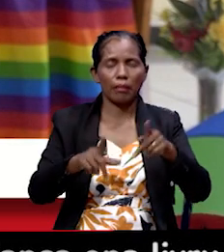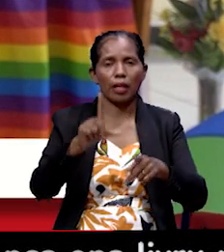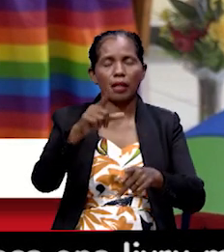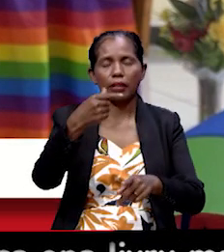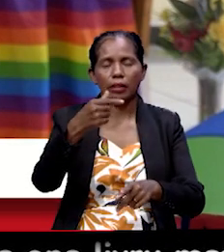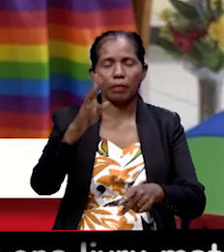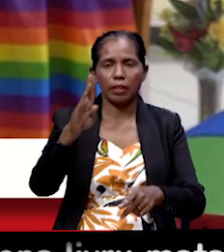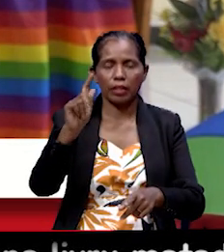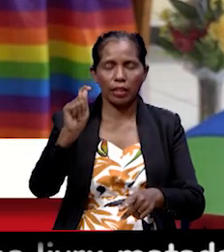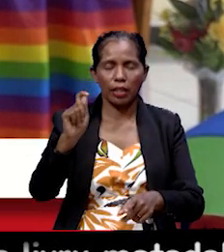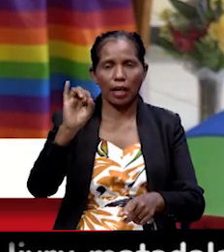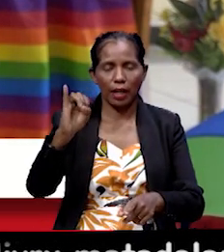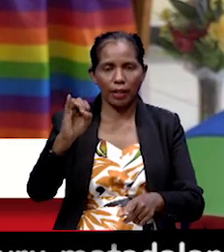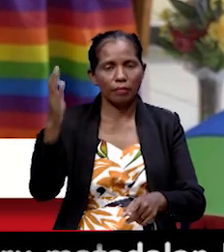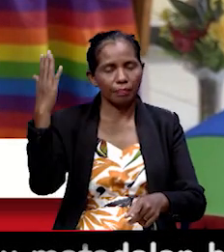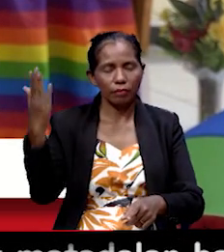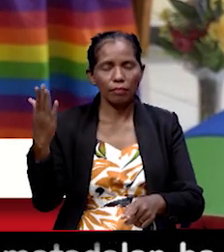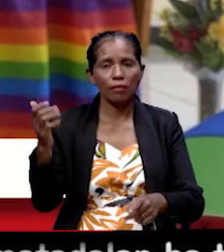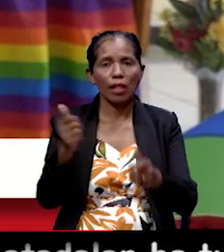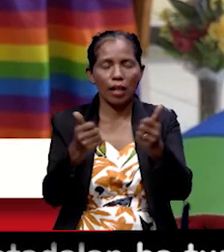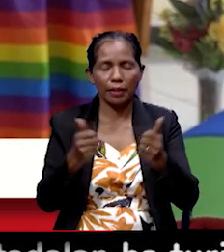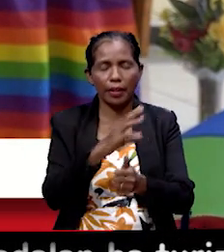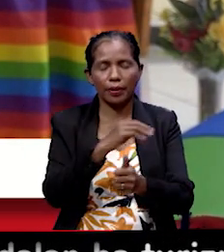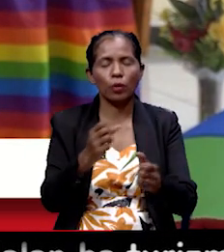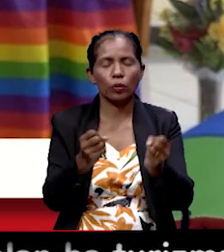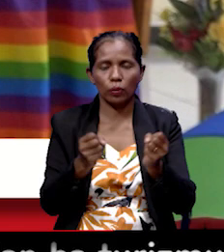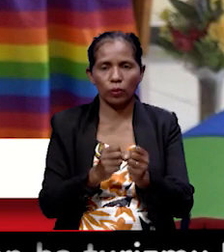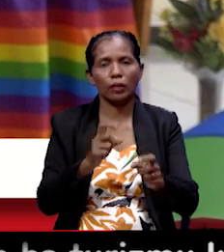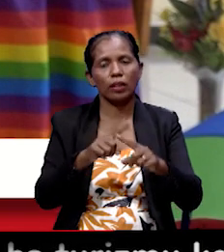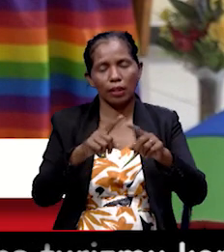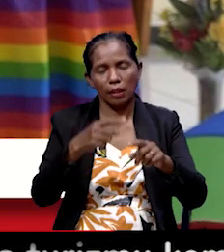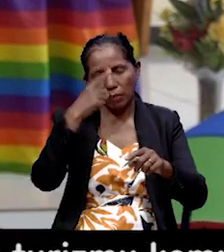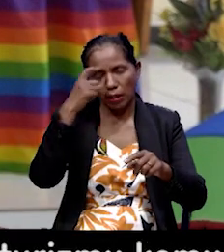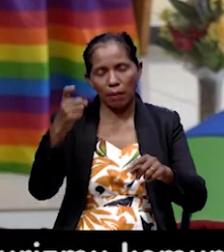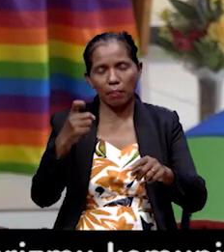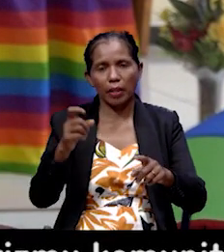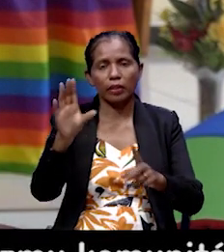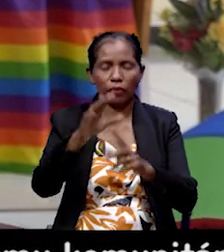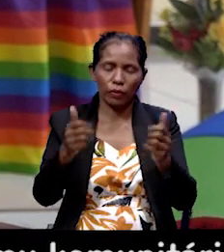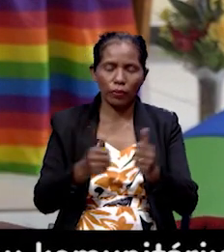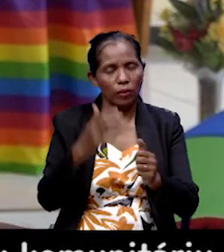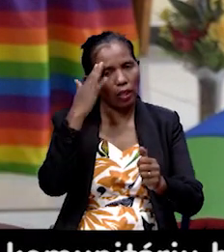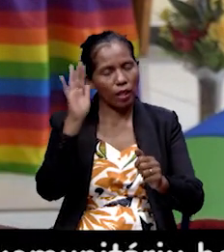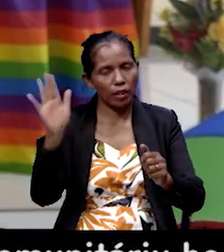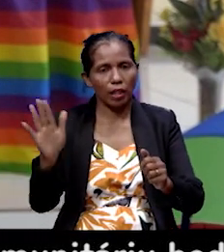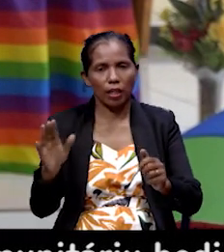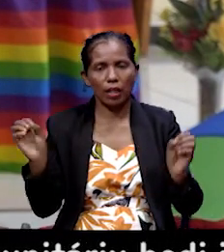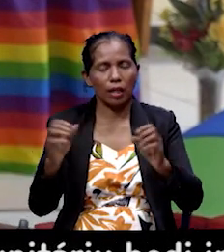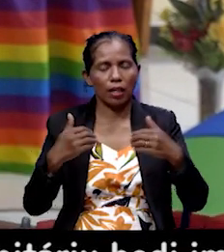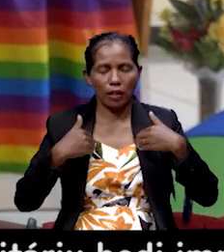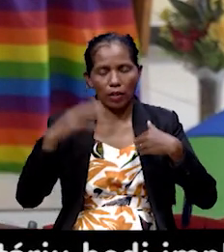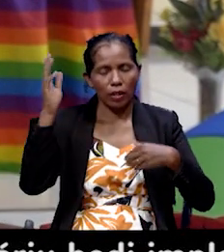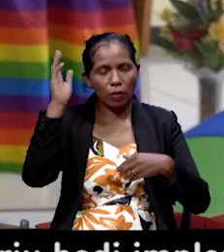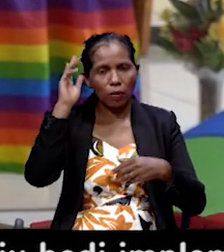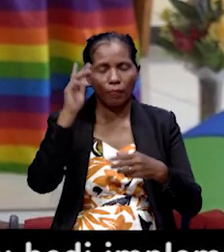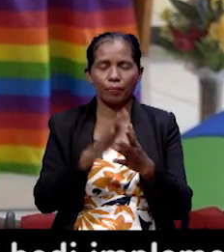suku, mabe tamba menos de conhecimento isi tanya comunidade, tanya autoridade, tanya sociedade rasik. Entang ne dalabarak bahira